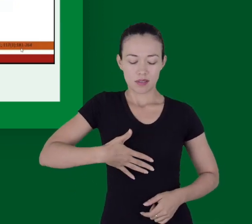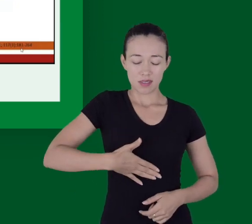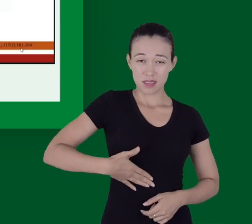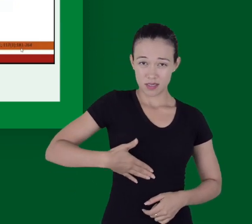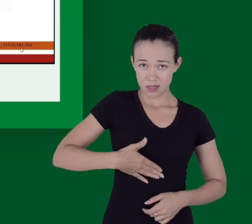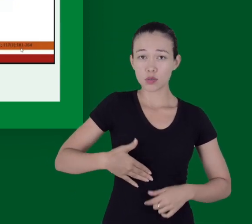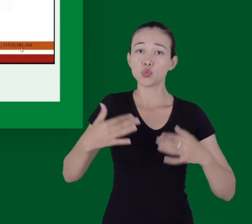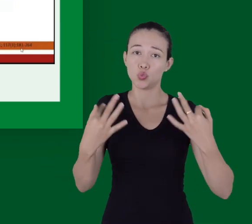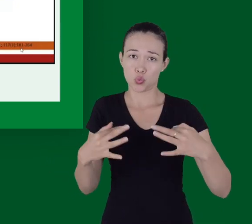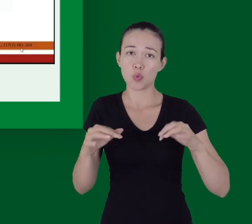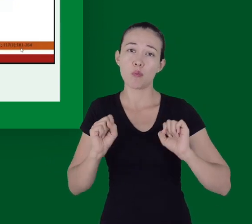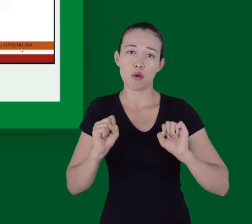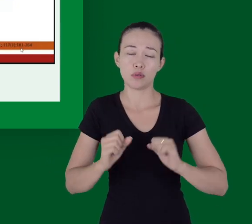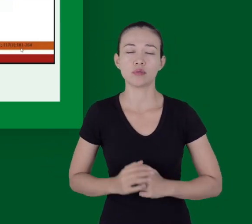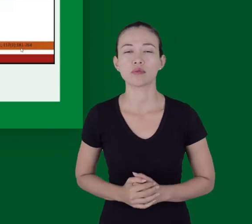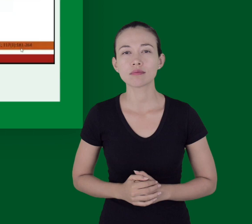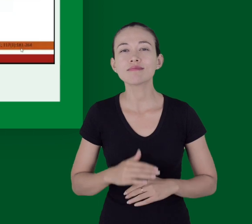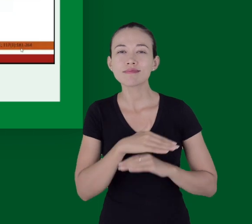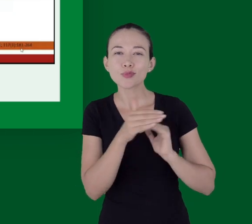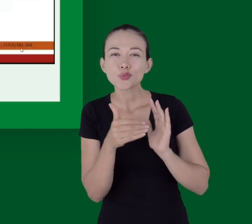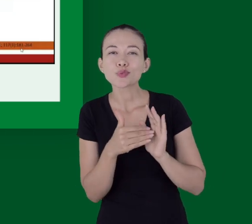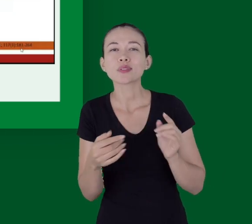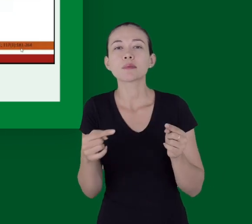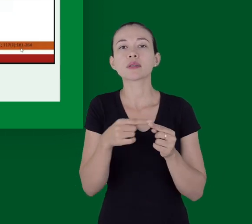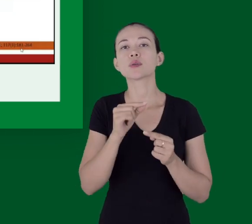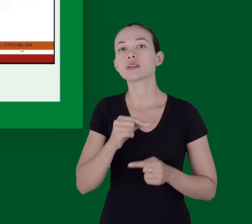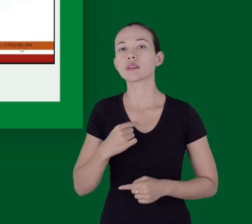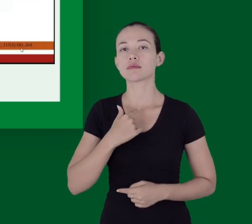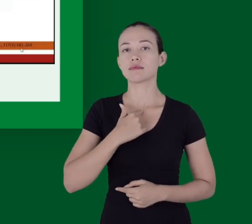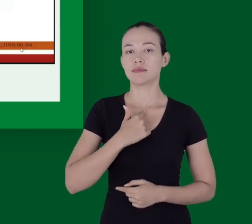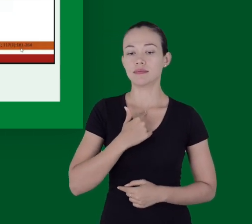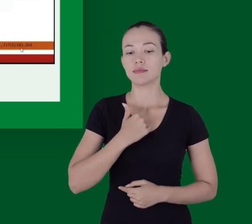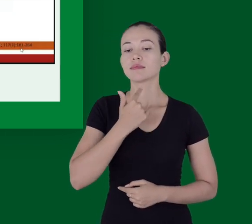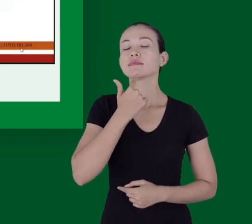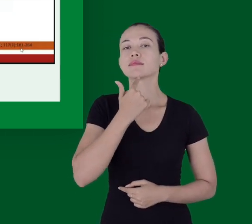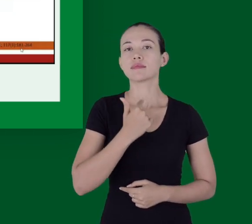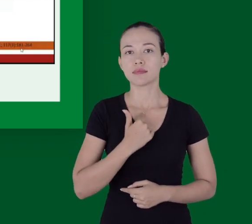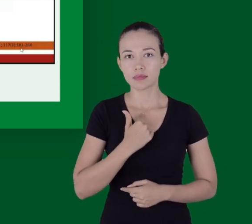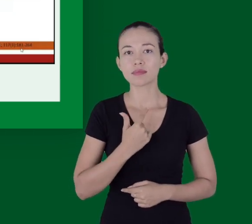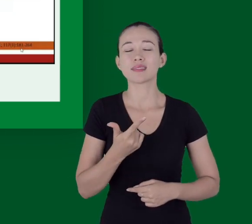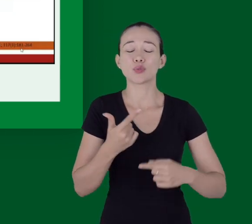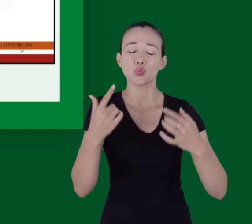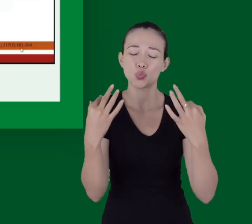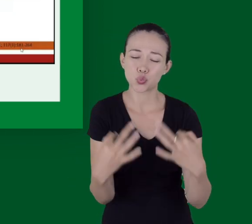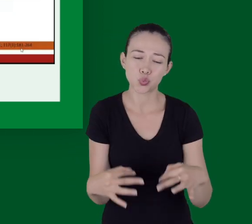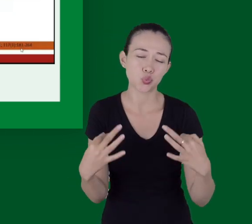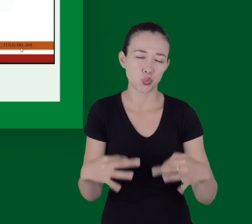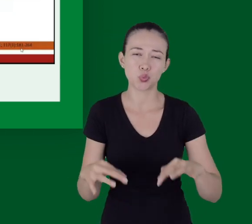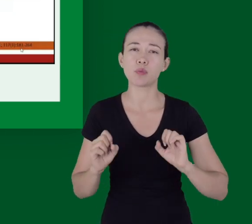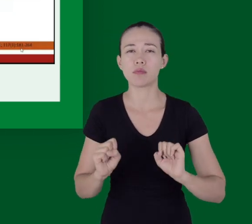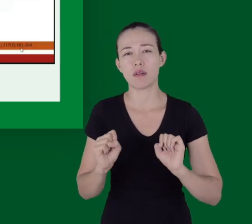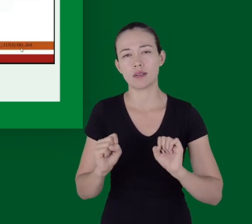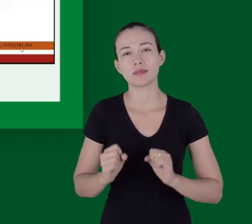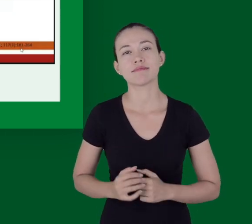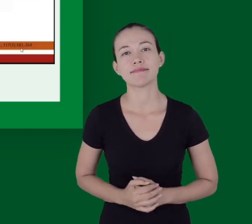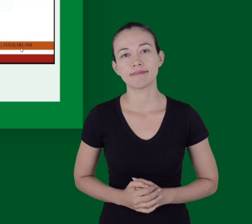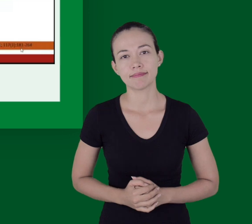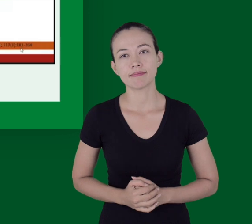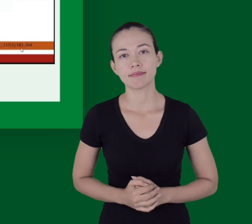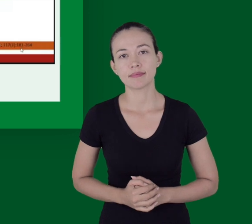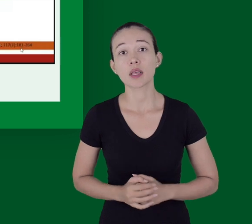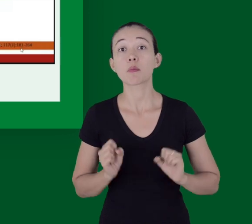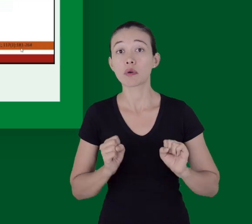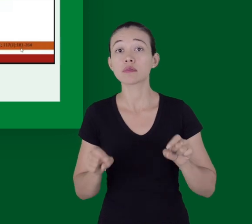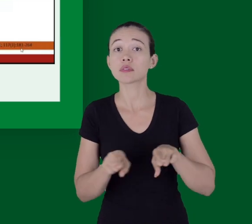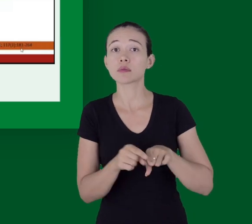está aqui nesse meio, aqui entre a fúrcula e a boca, a dor pode ser em